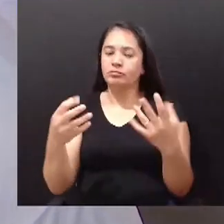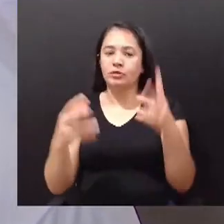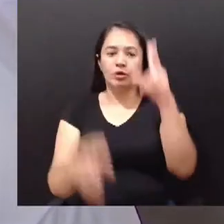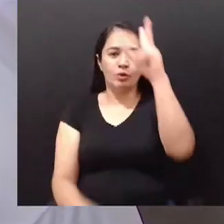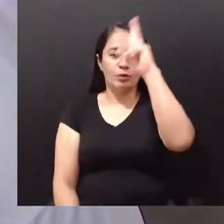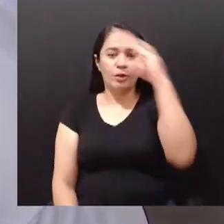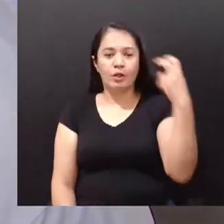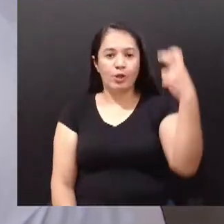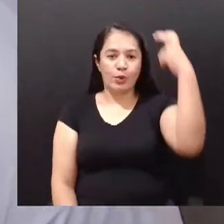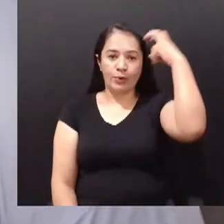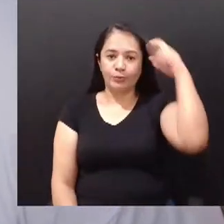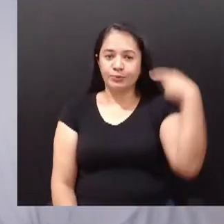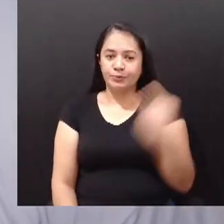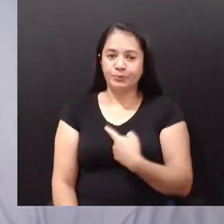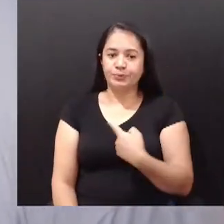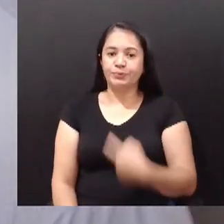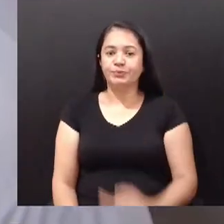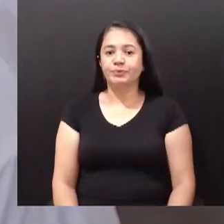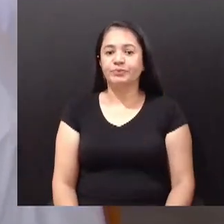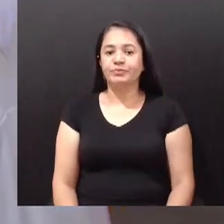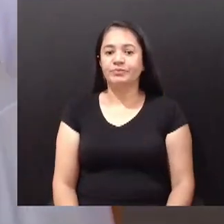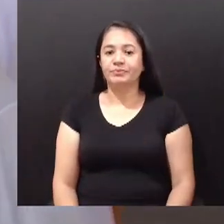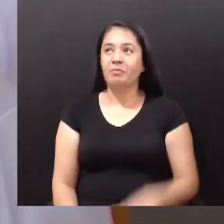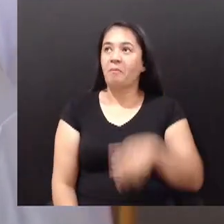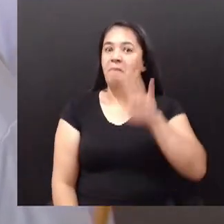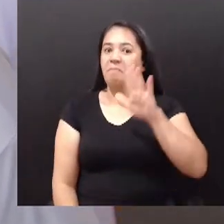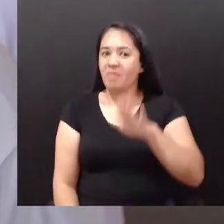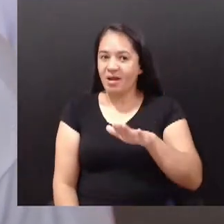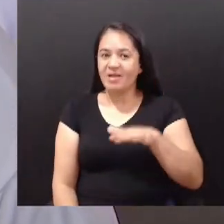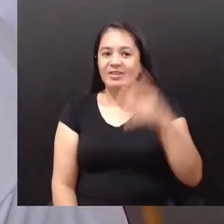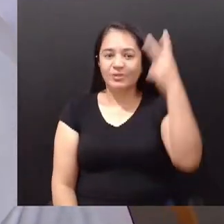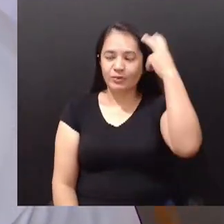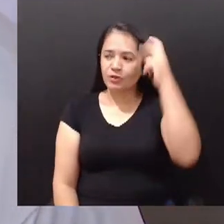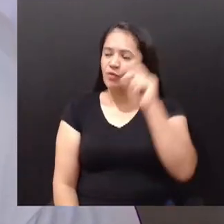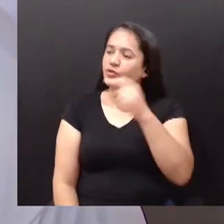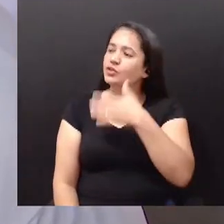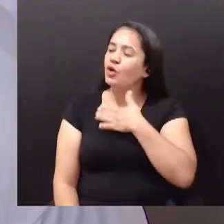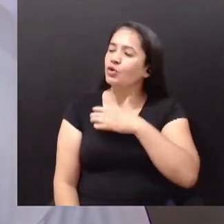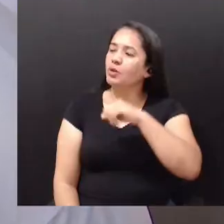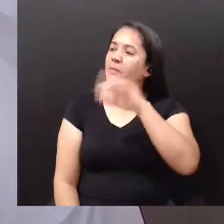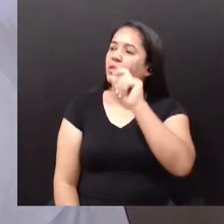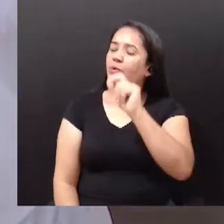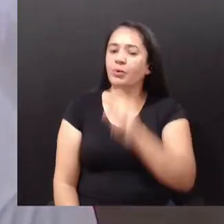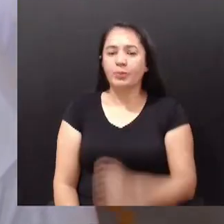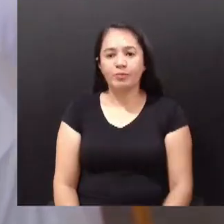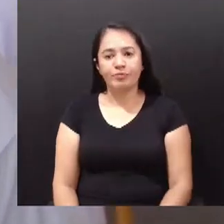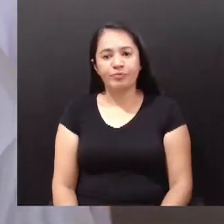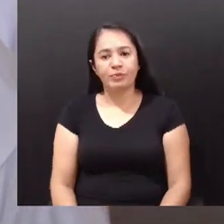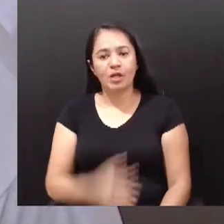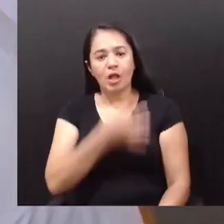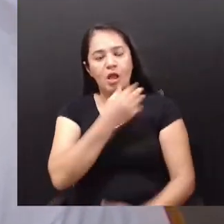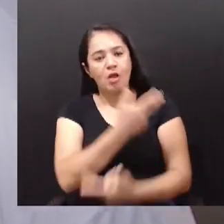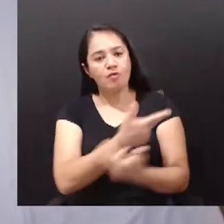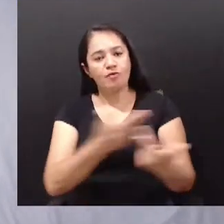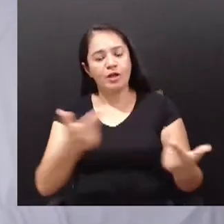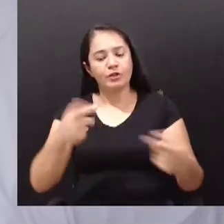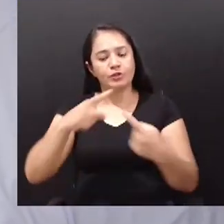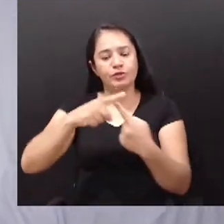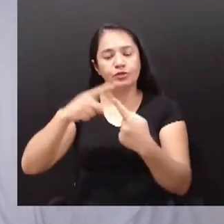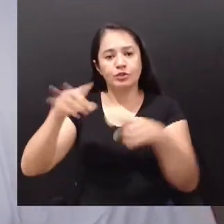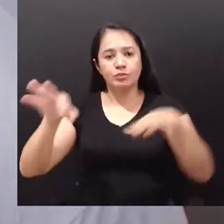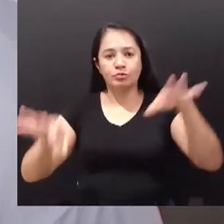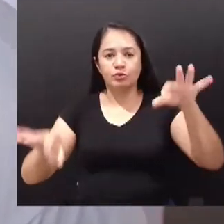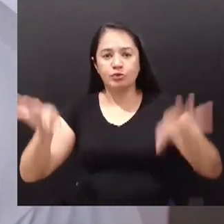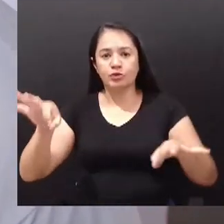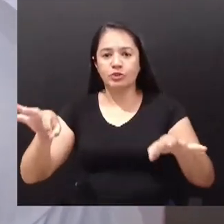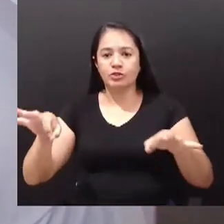Unicamp. Mais, né? O que mais te chamou a atenção aqui? Eu acho que a diversidade de oficinas, está tendo oficinas desde o Ateliê